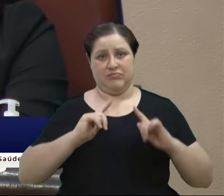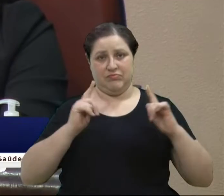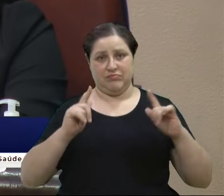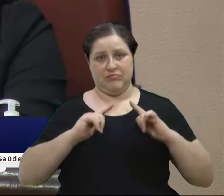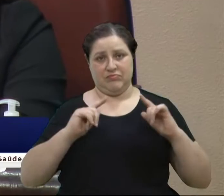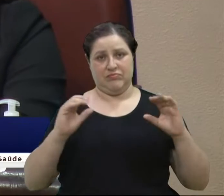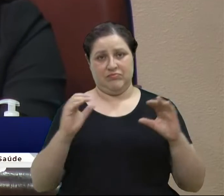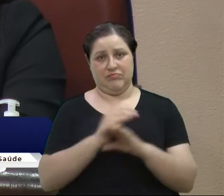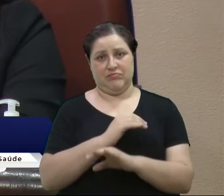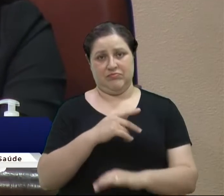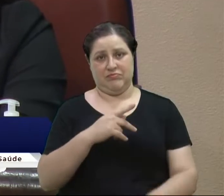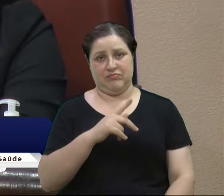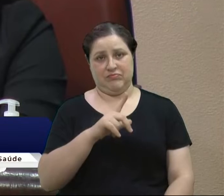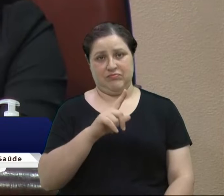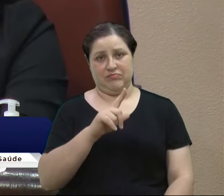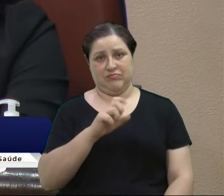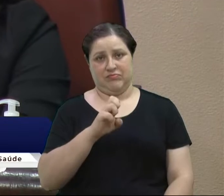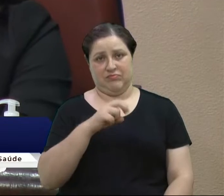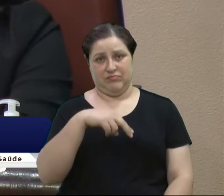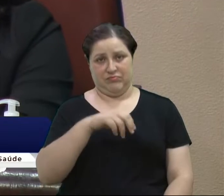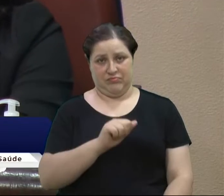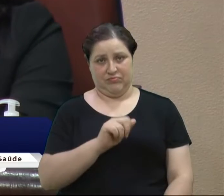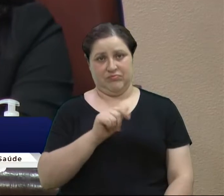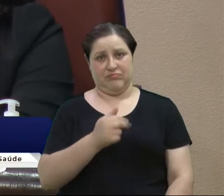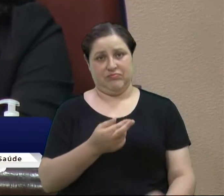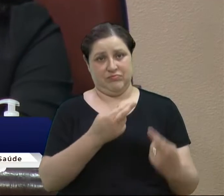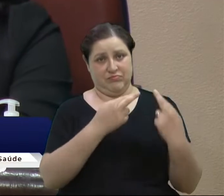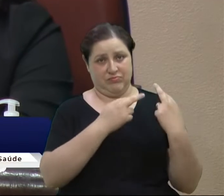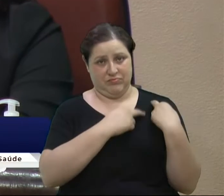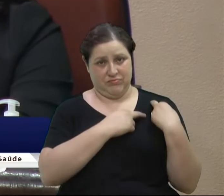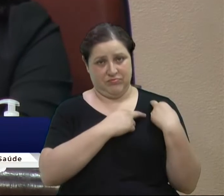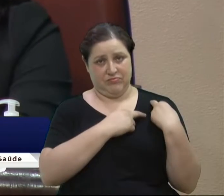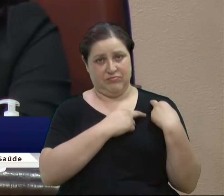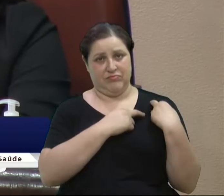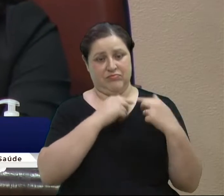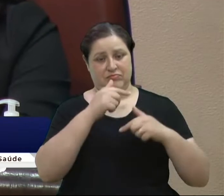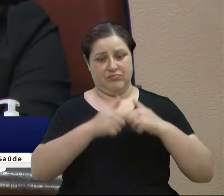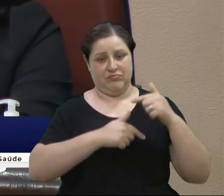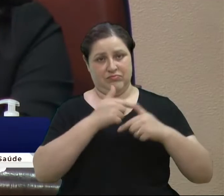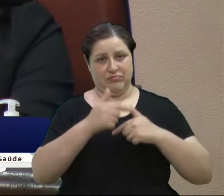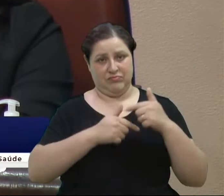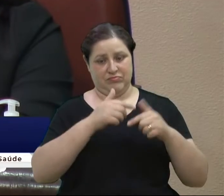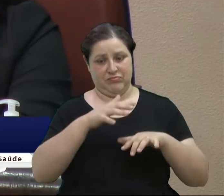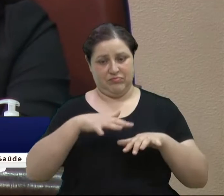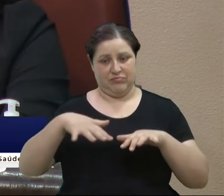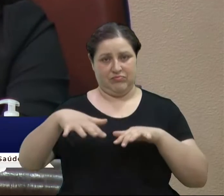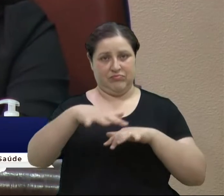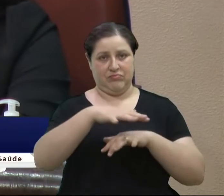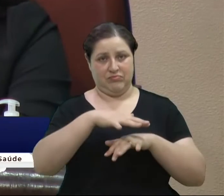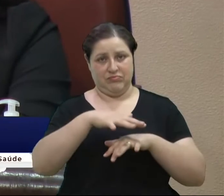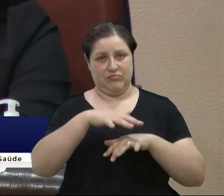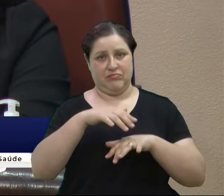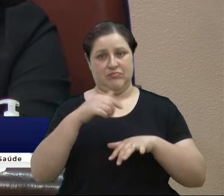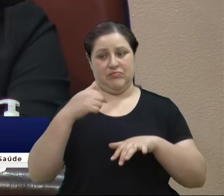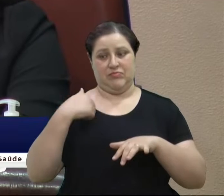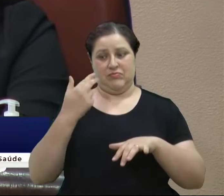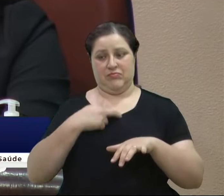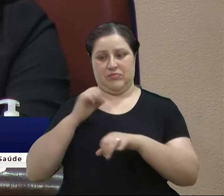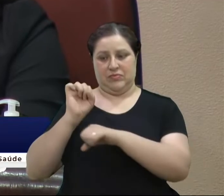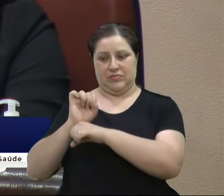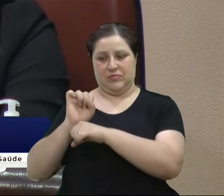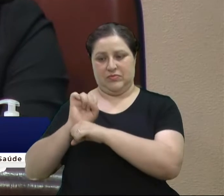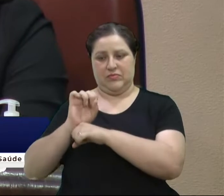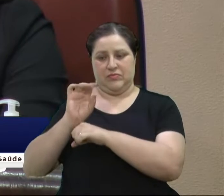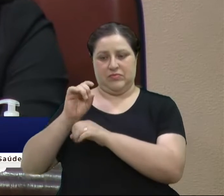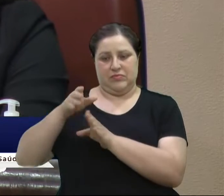no território. Nós, enquanto Estado, nós somos um orientador, um balizador, um serviço de apoio.